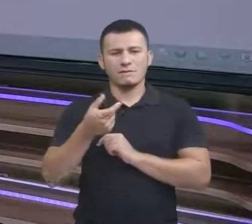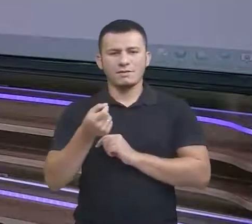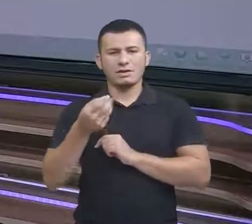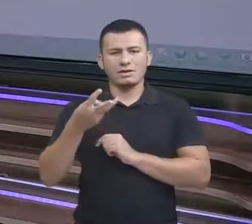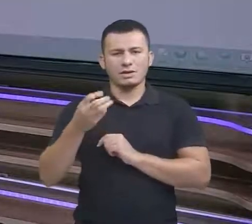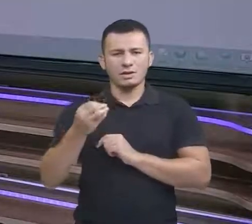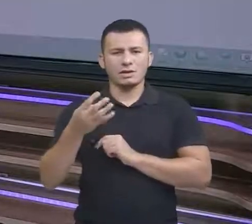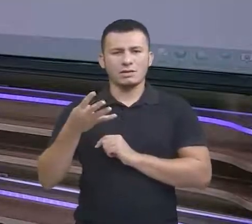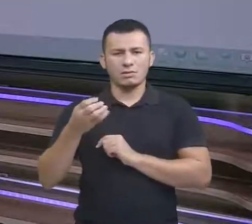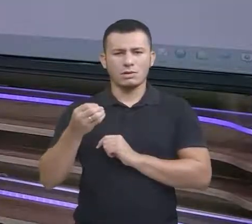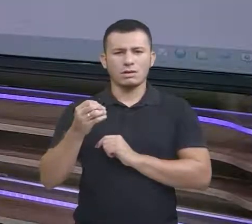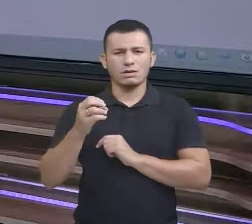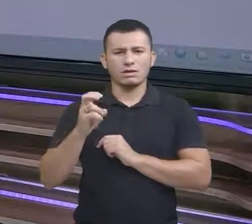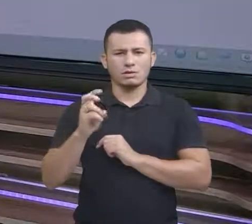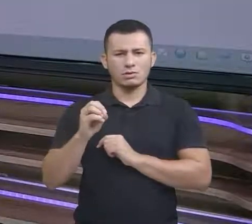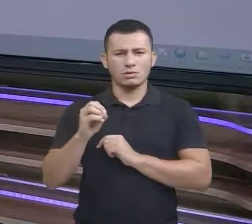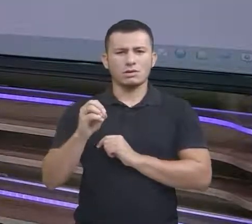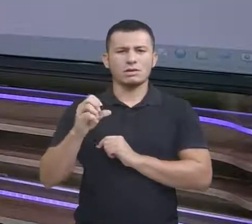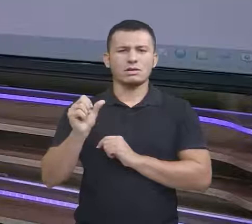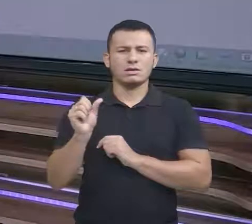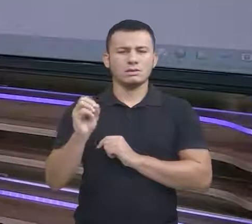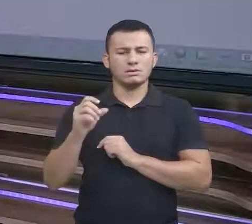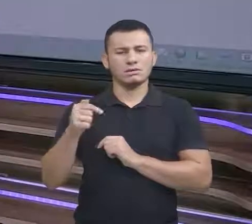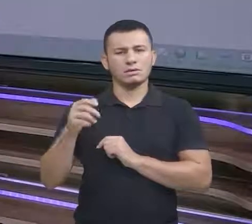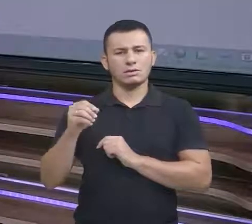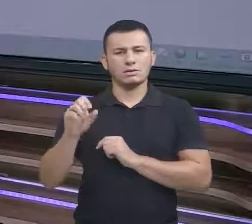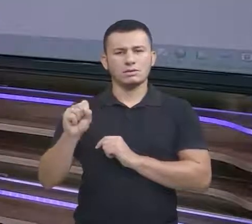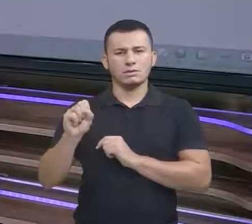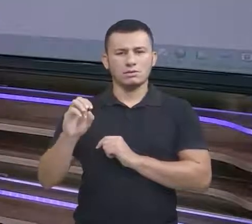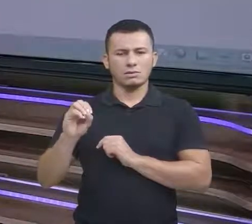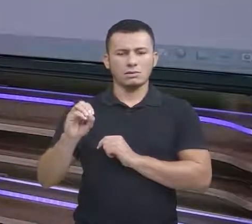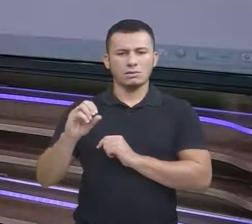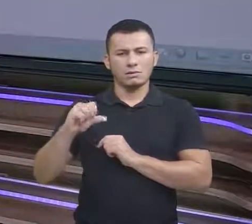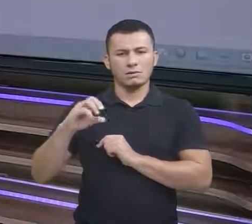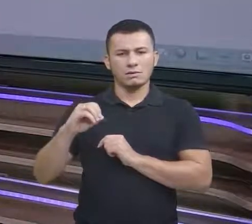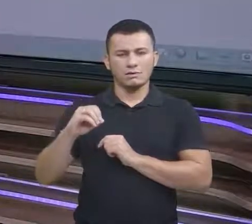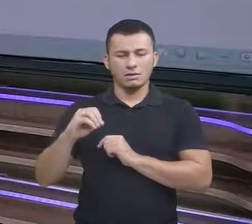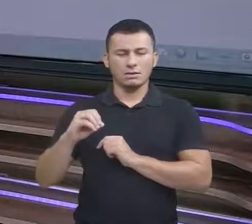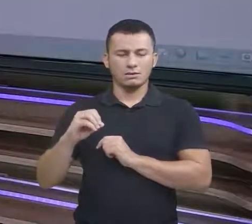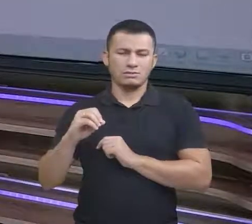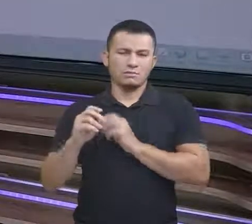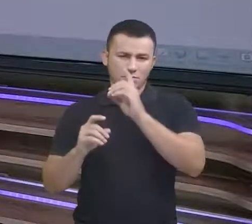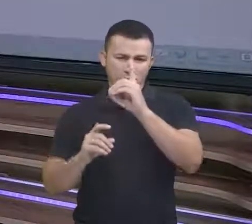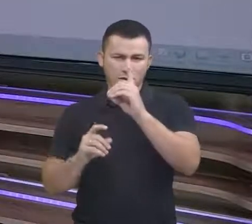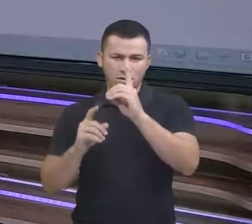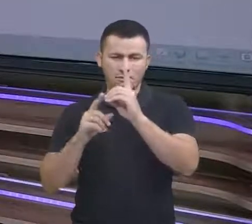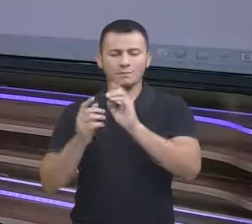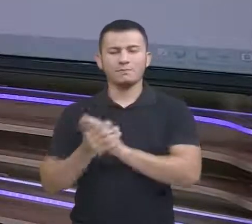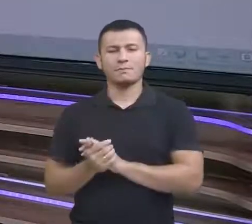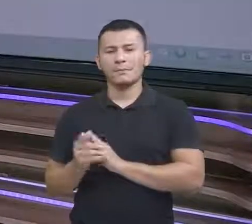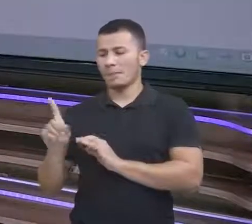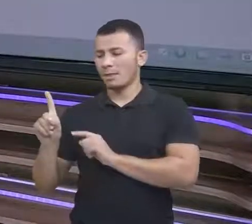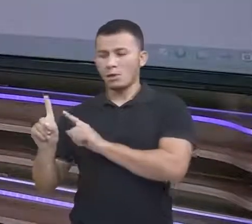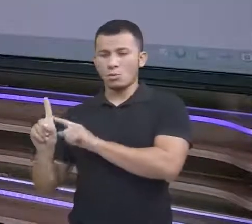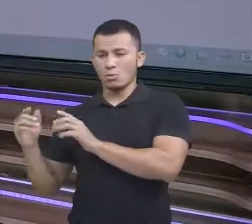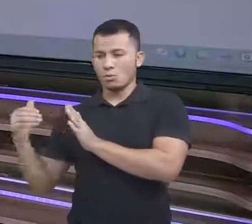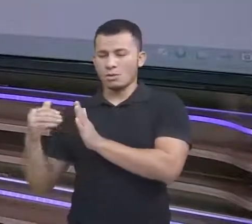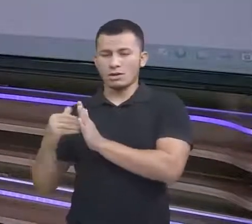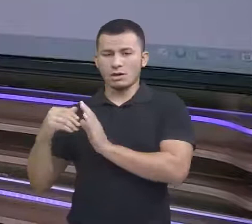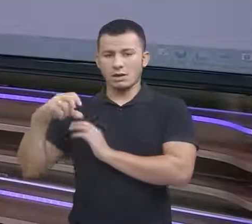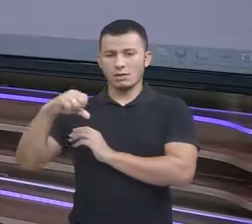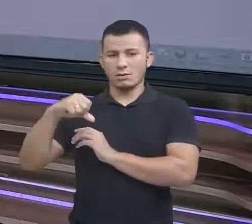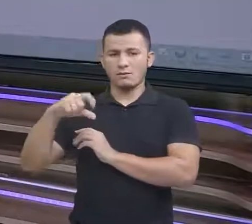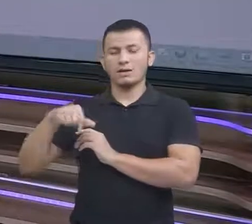50 60 70 80 e 90 na casinha da dezena e de 1 a 9 na